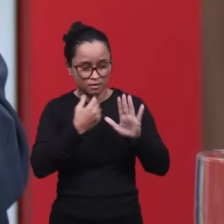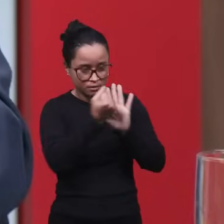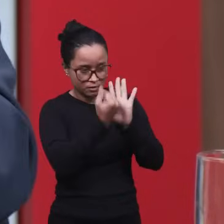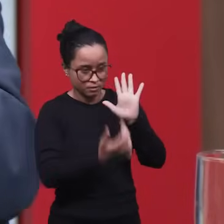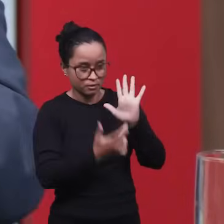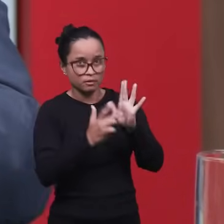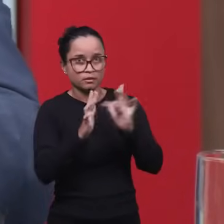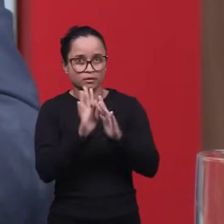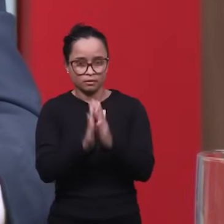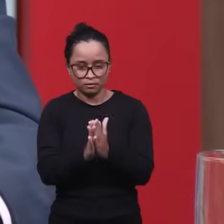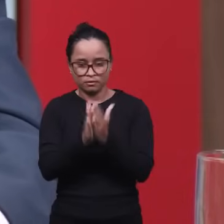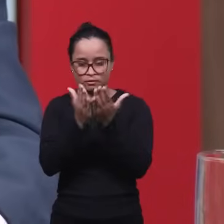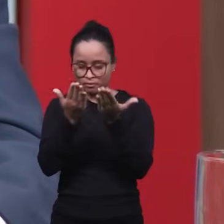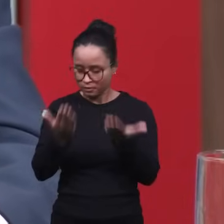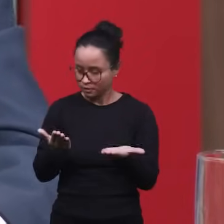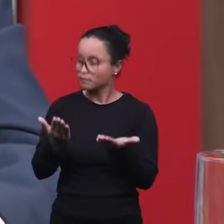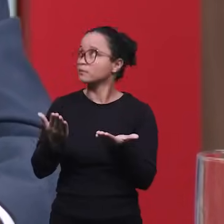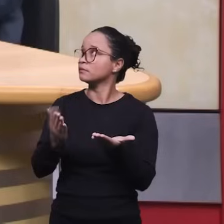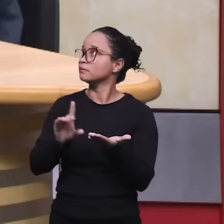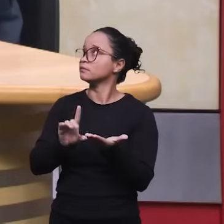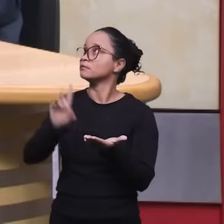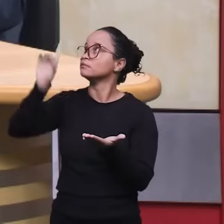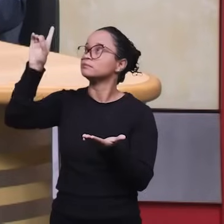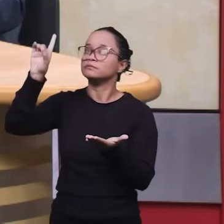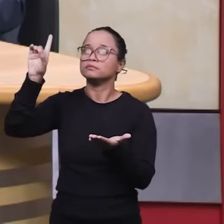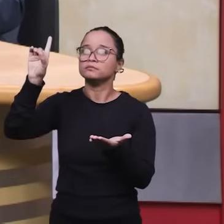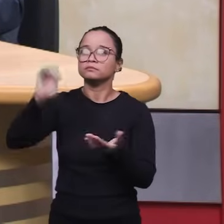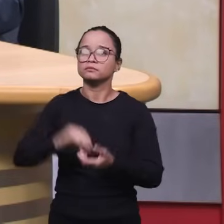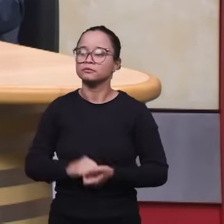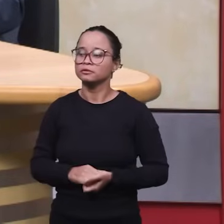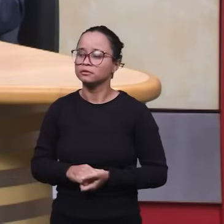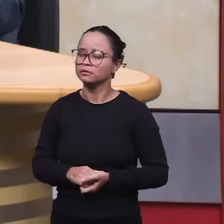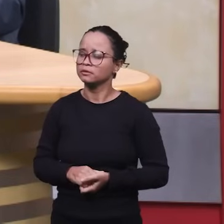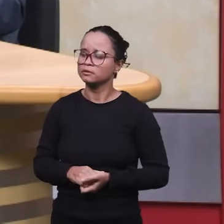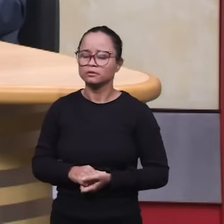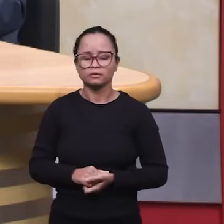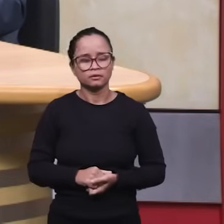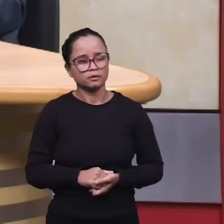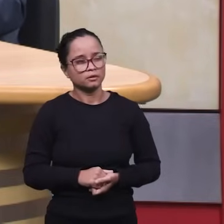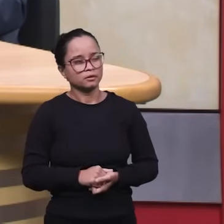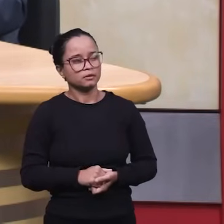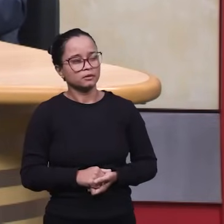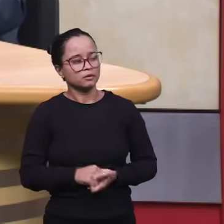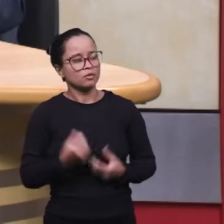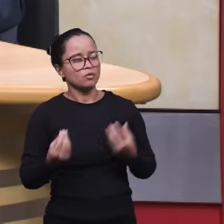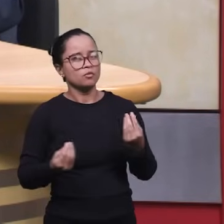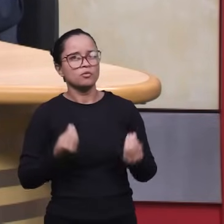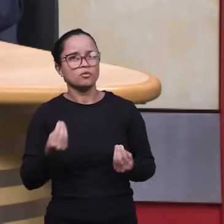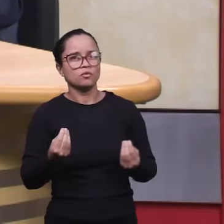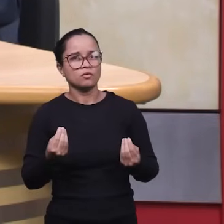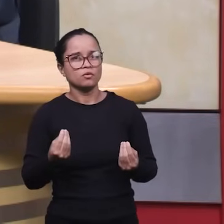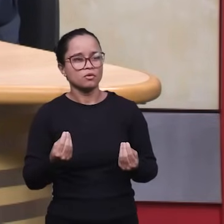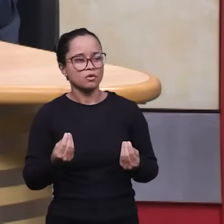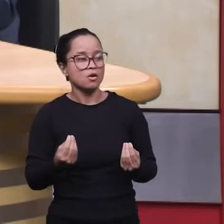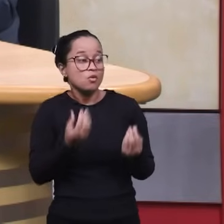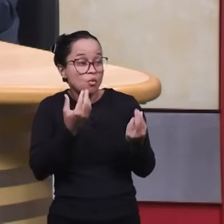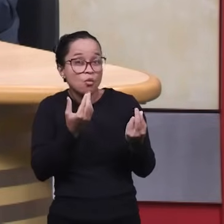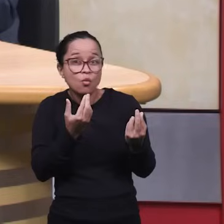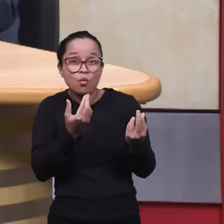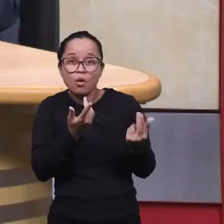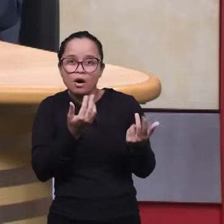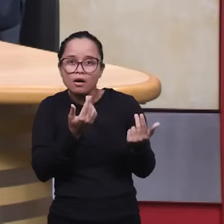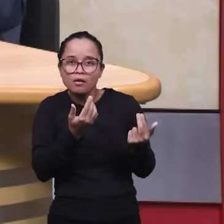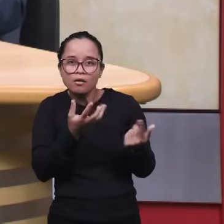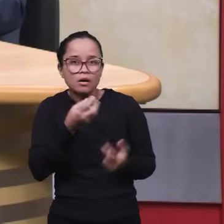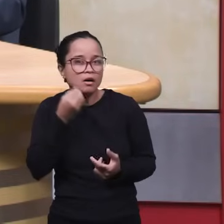de Jesus e abrir a palavra para falar? Rapaz, nós ficamos parados, olhando como é que, rapaz, a